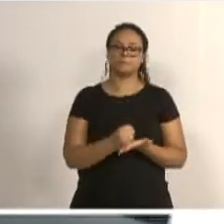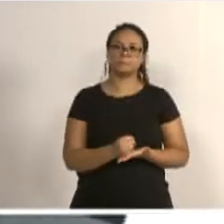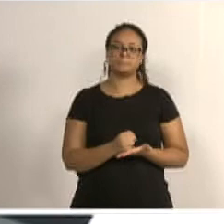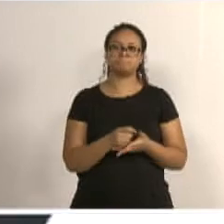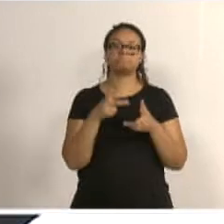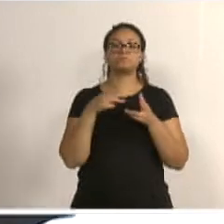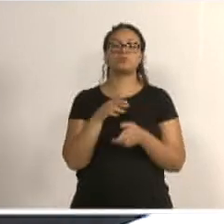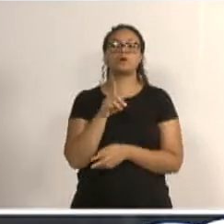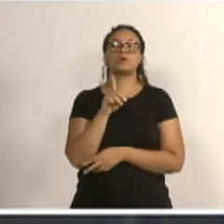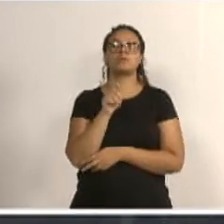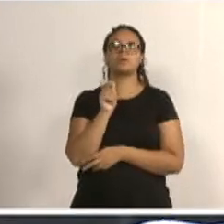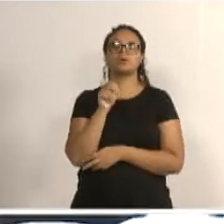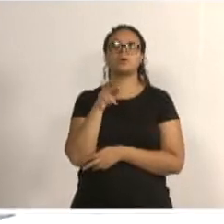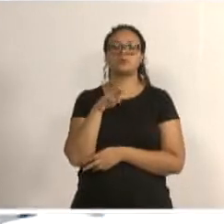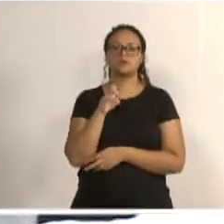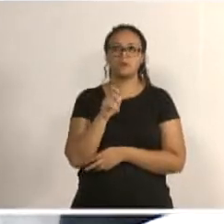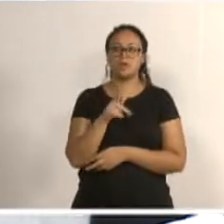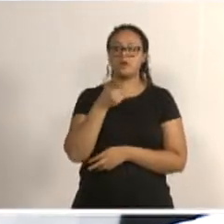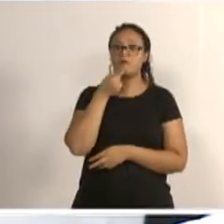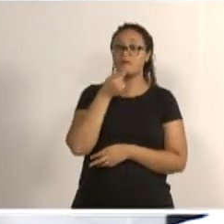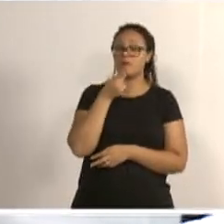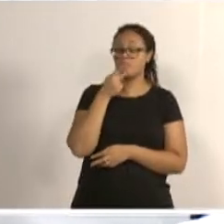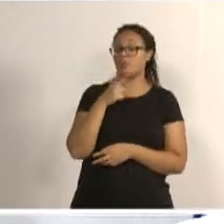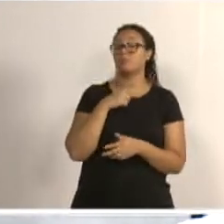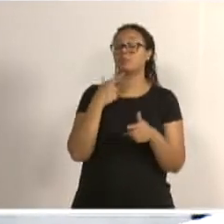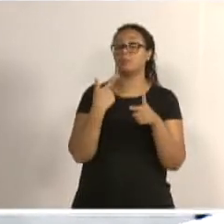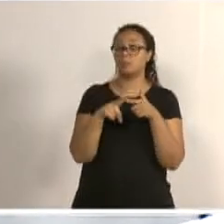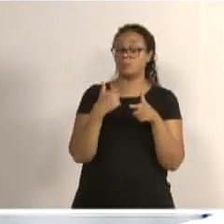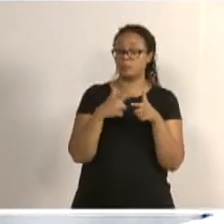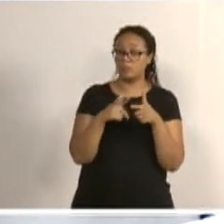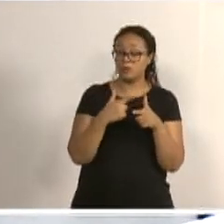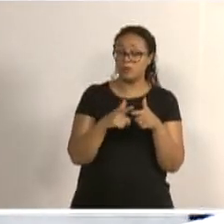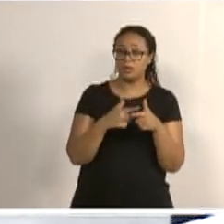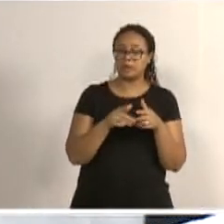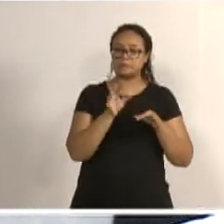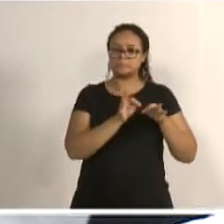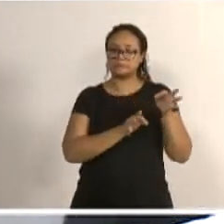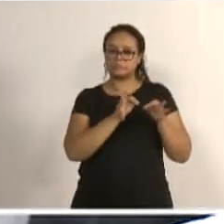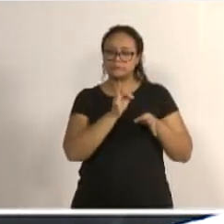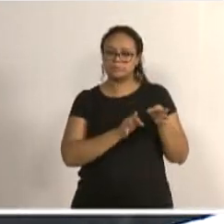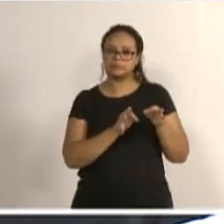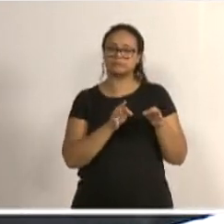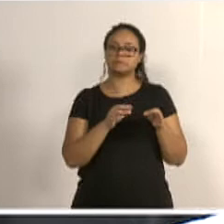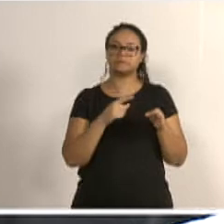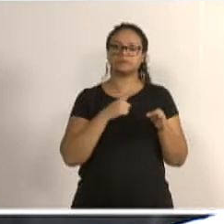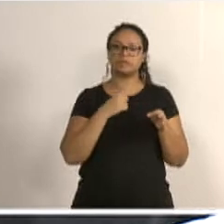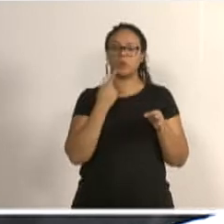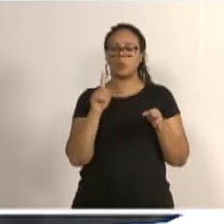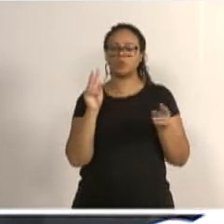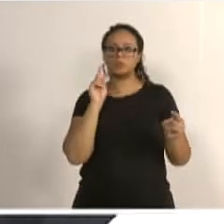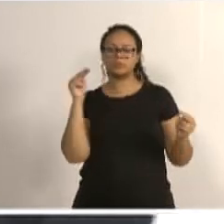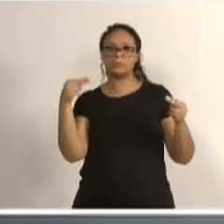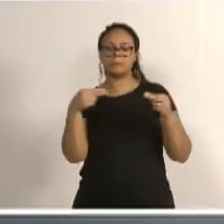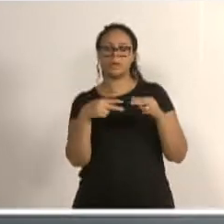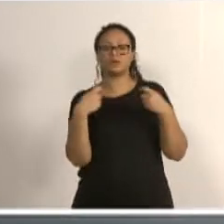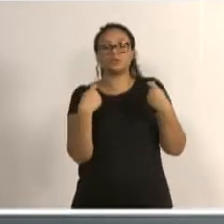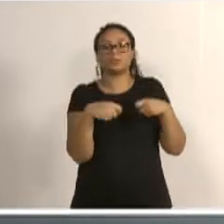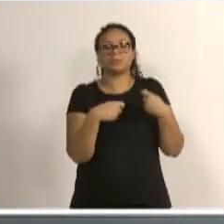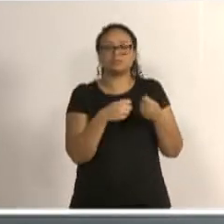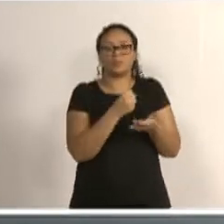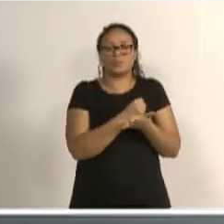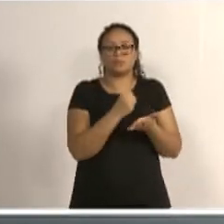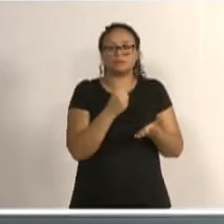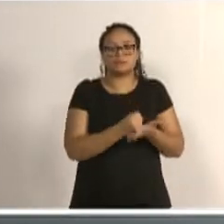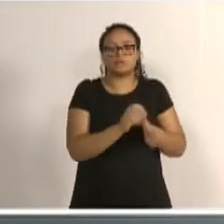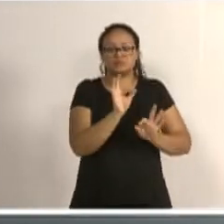existem vários problemas de ordem jurídica, existem vários outros aspectos que têm que ser arrumados no contrato. E essa